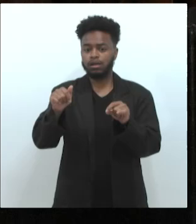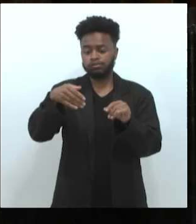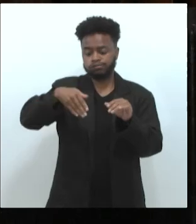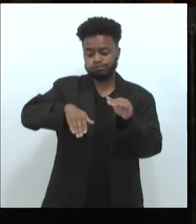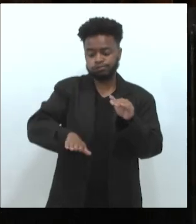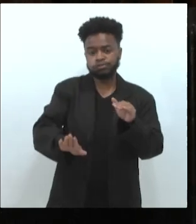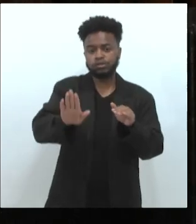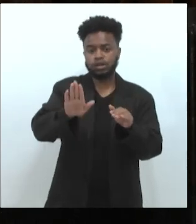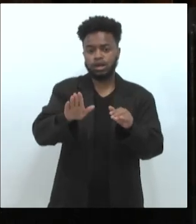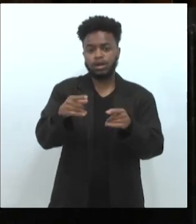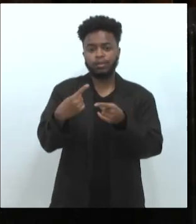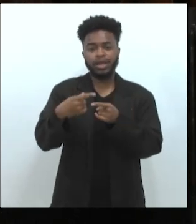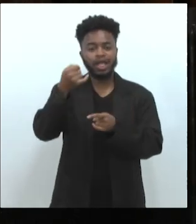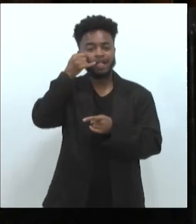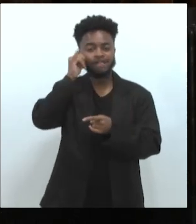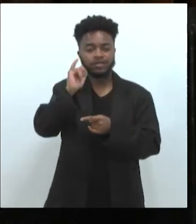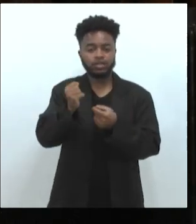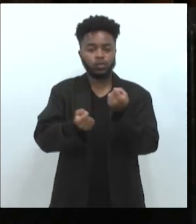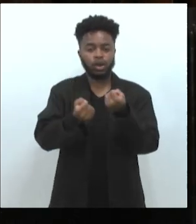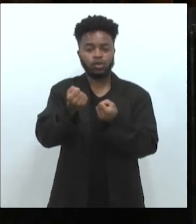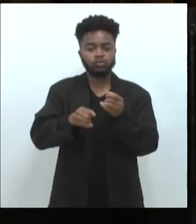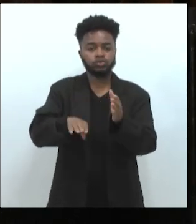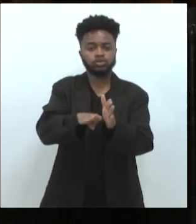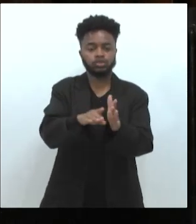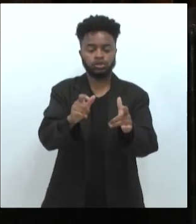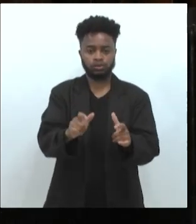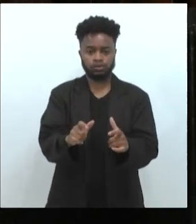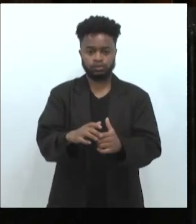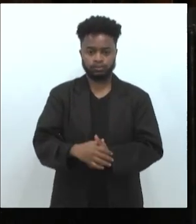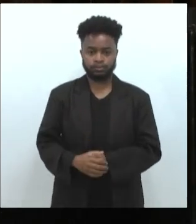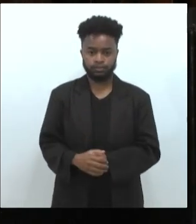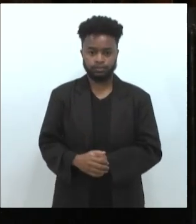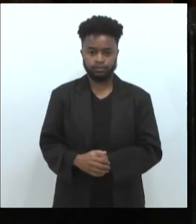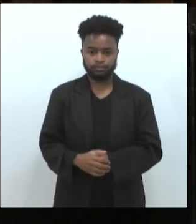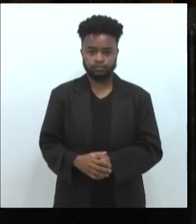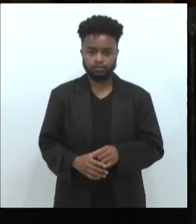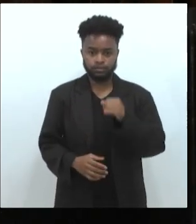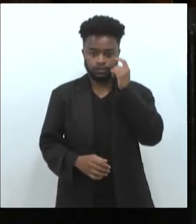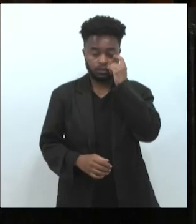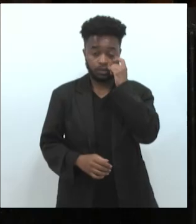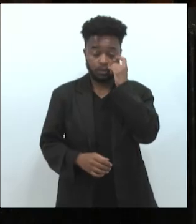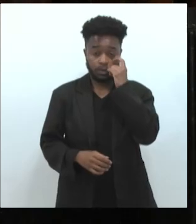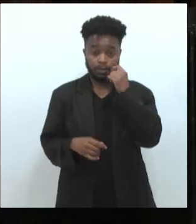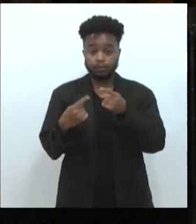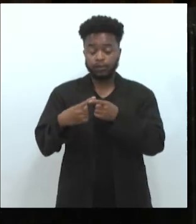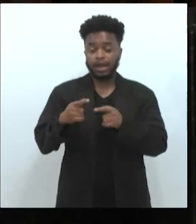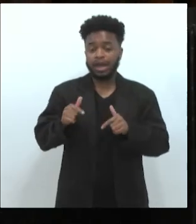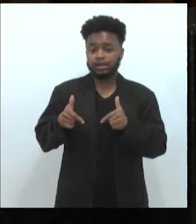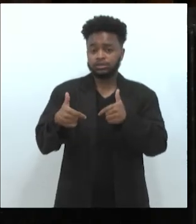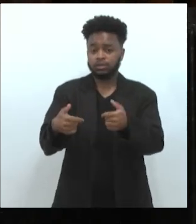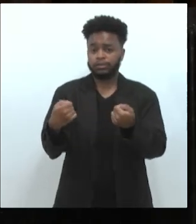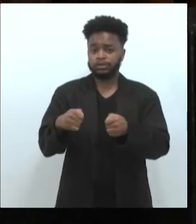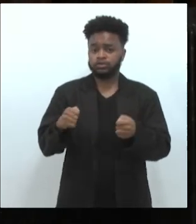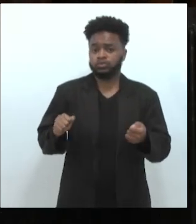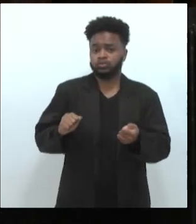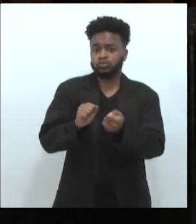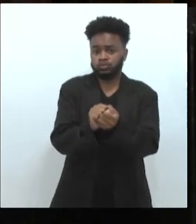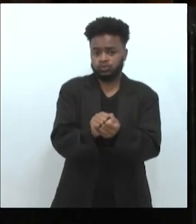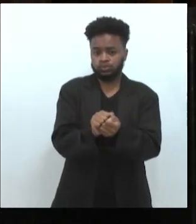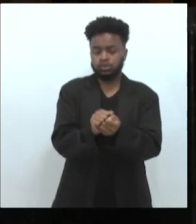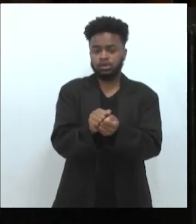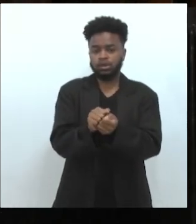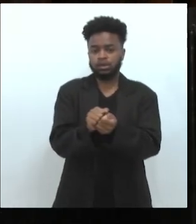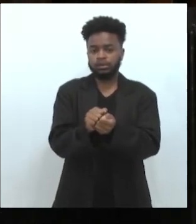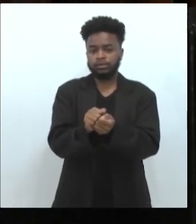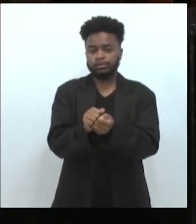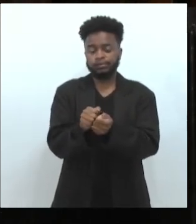veículos não cheguem ao seu destino. Essa ação tem que haver em conjunto, para que a